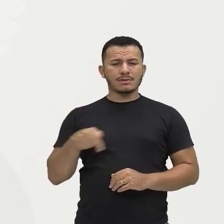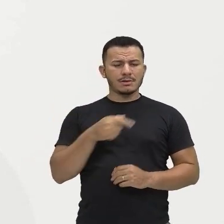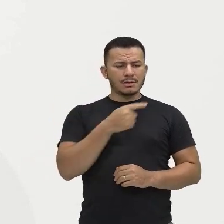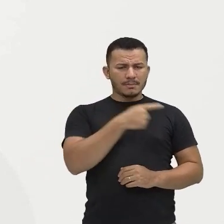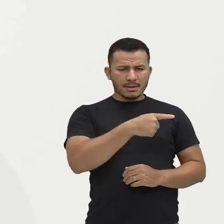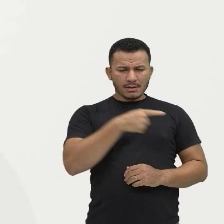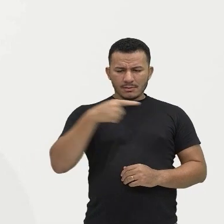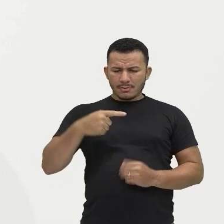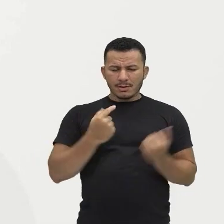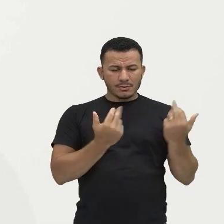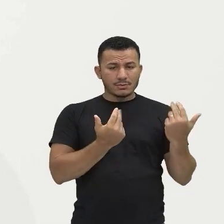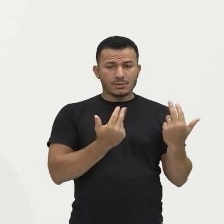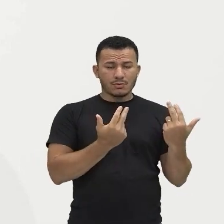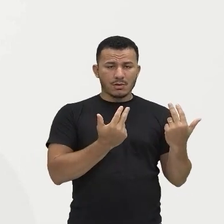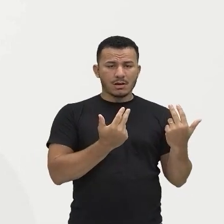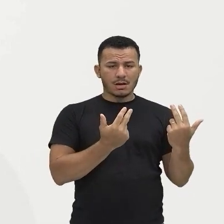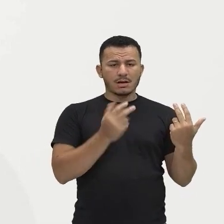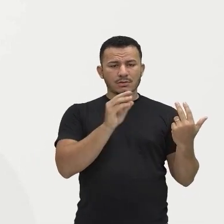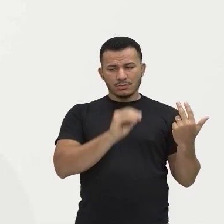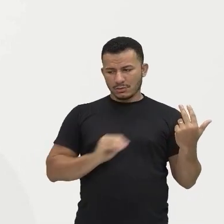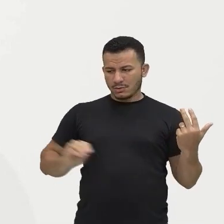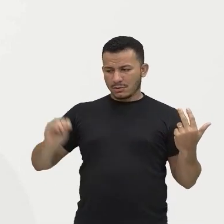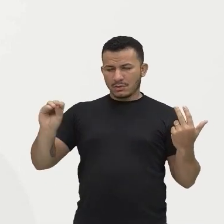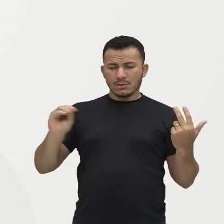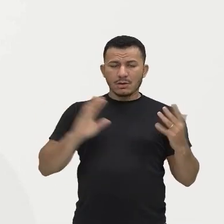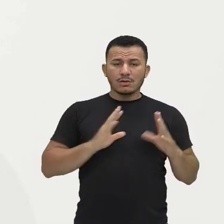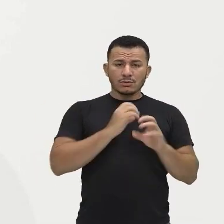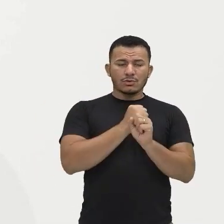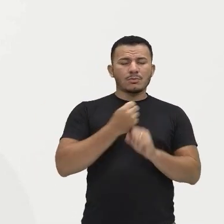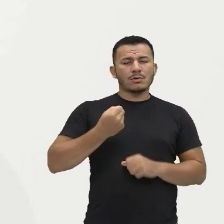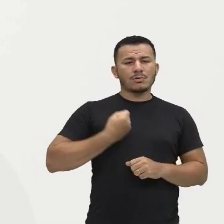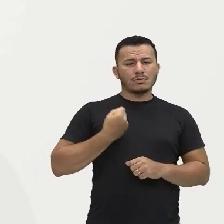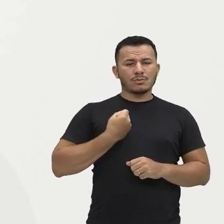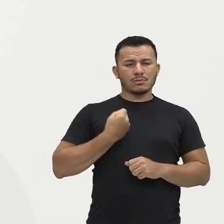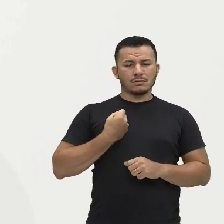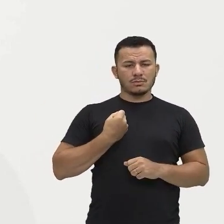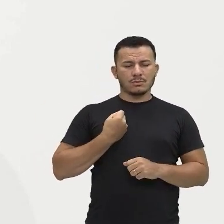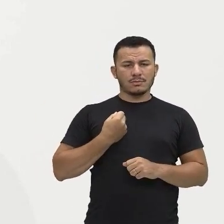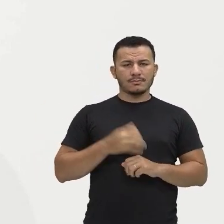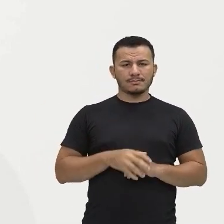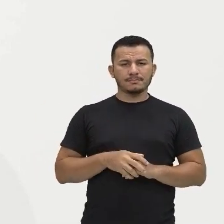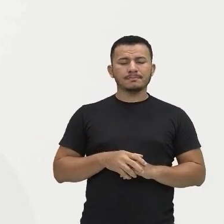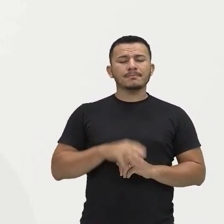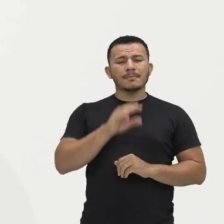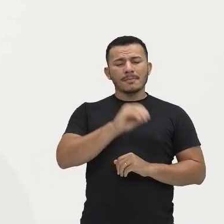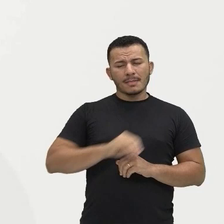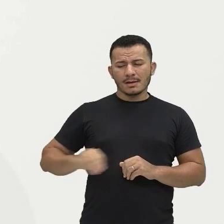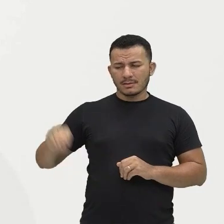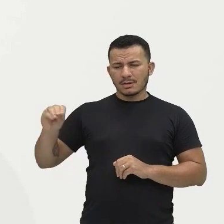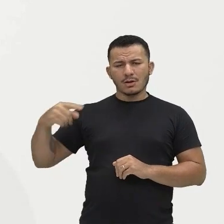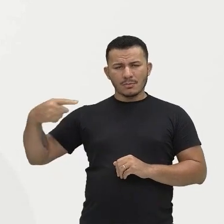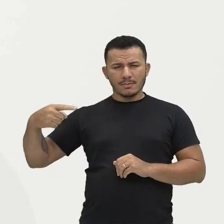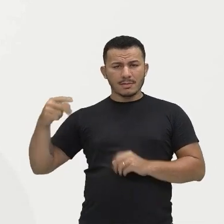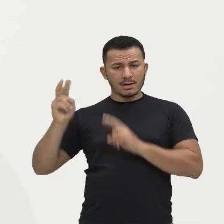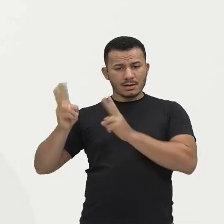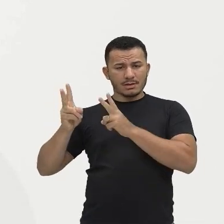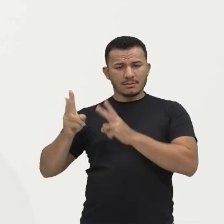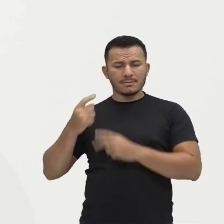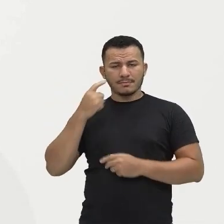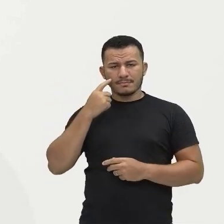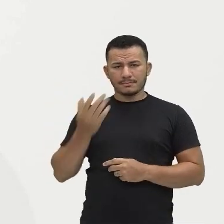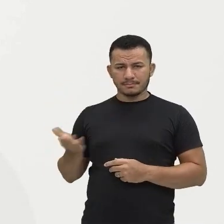iguais. Sinais iguais. Somam-se os números e repete o mesmo sinal,